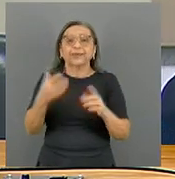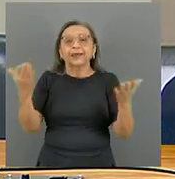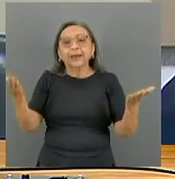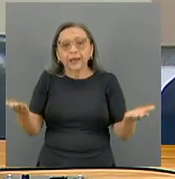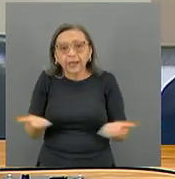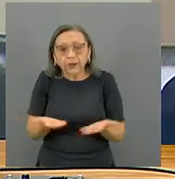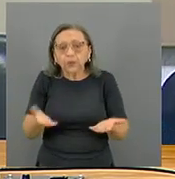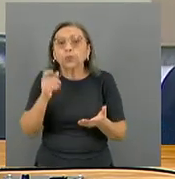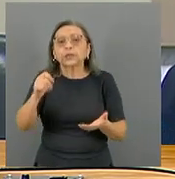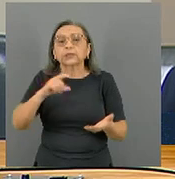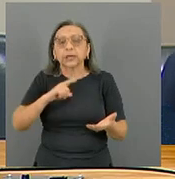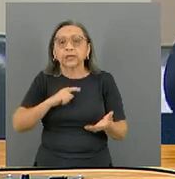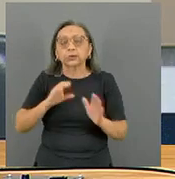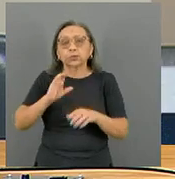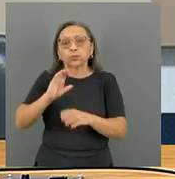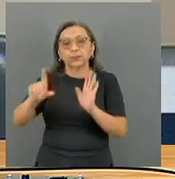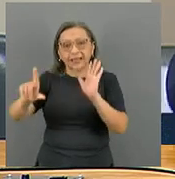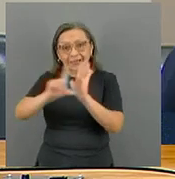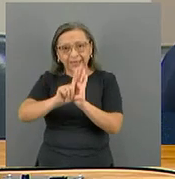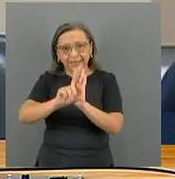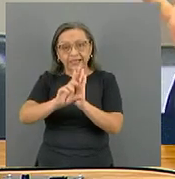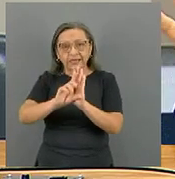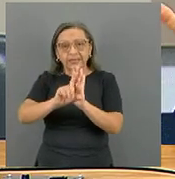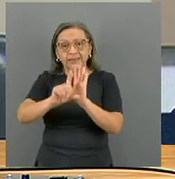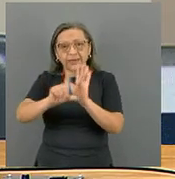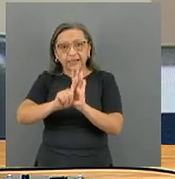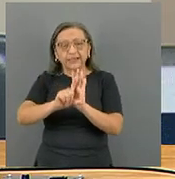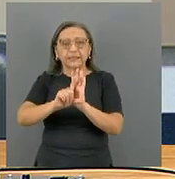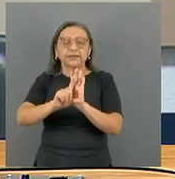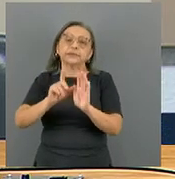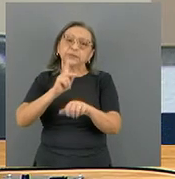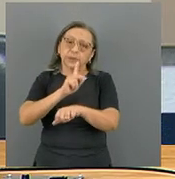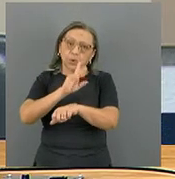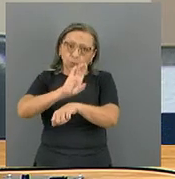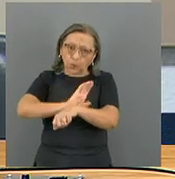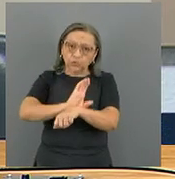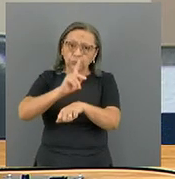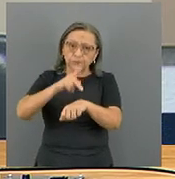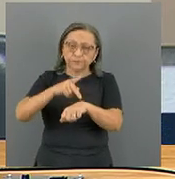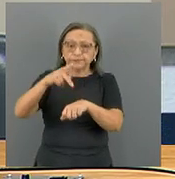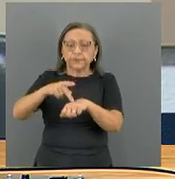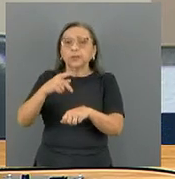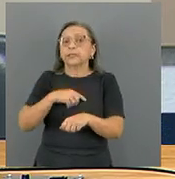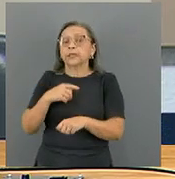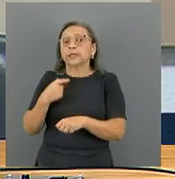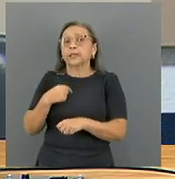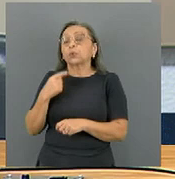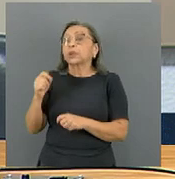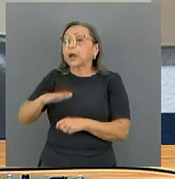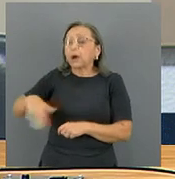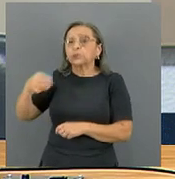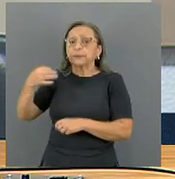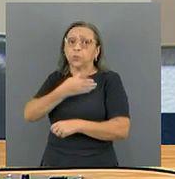temos no Código de Processo Penal é o conceito ordem pública. Os dois projetos de lei convergem no sentido de